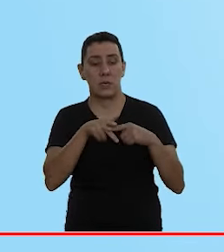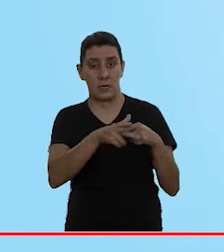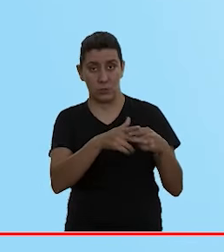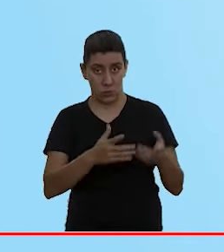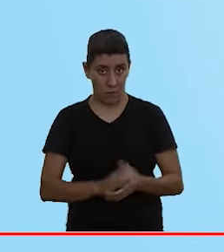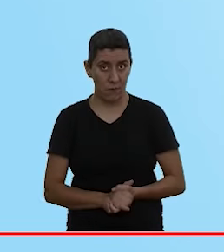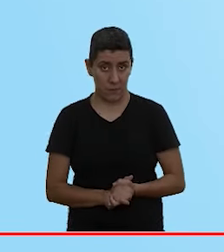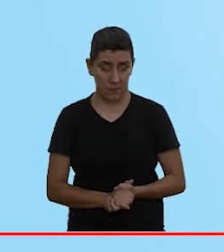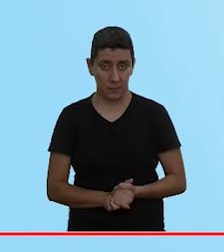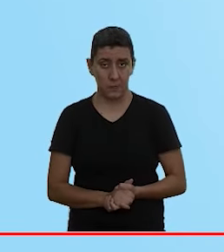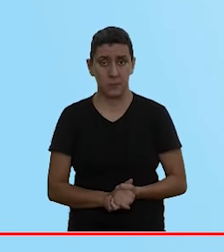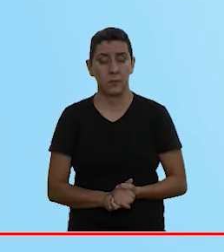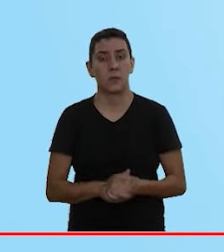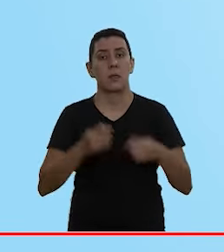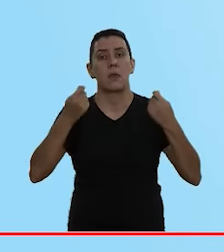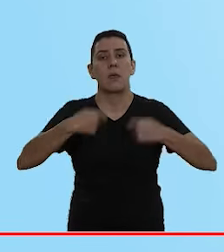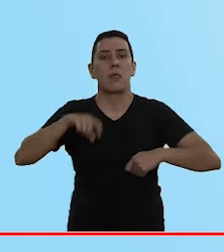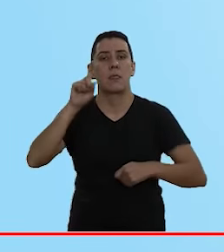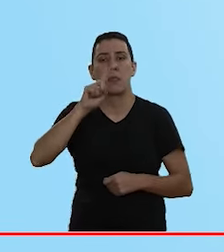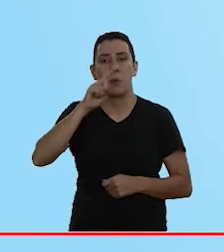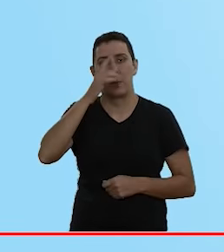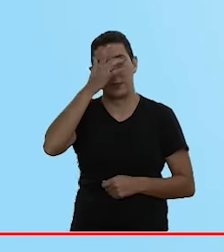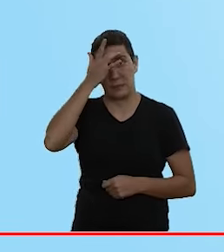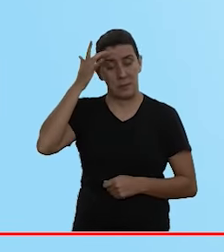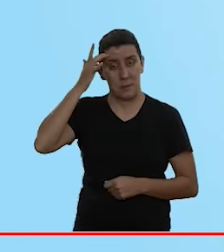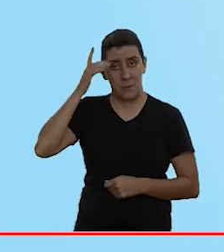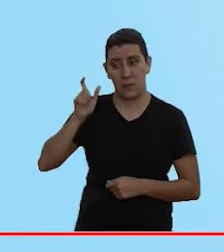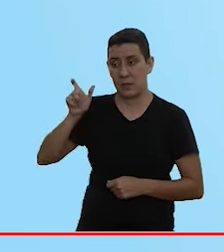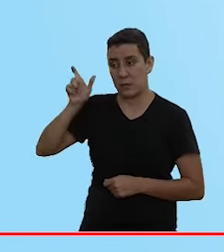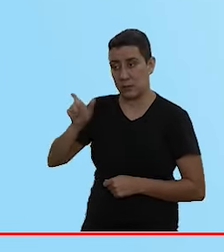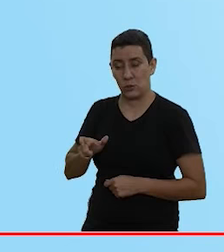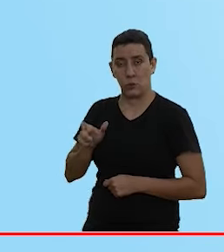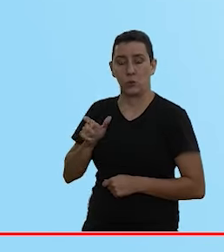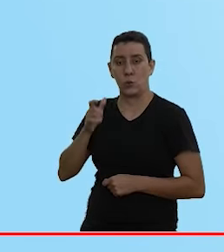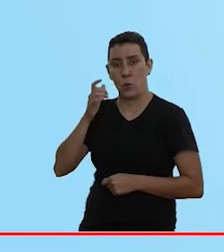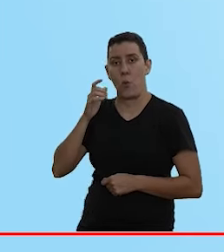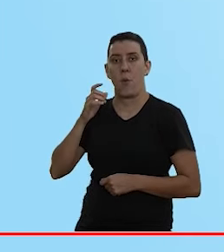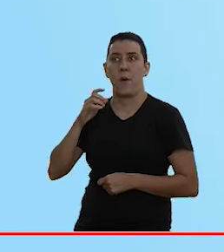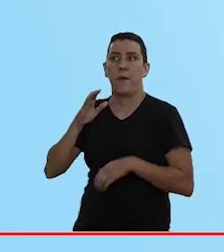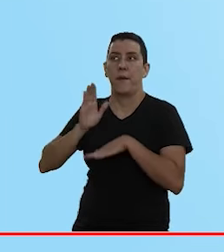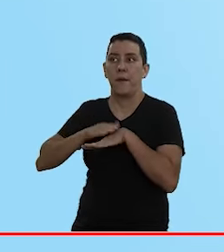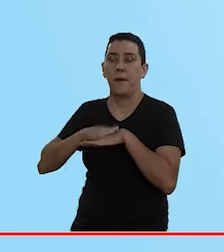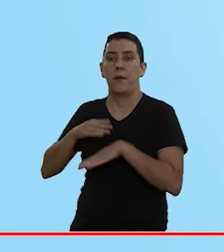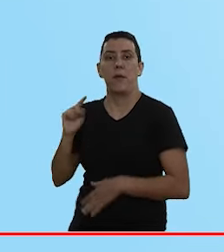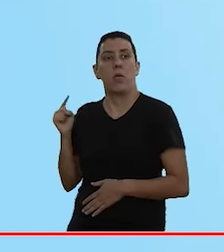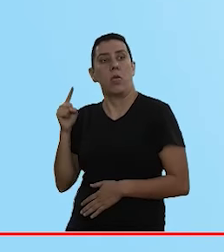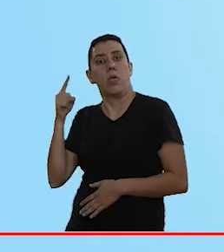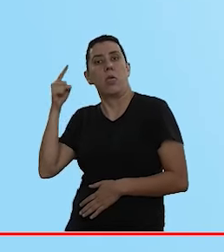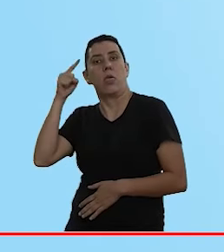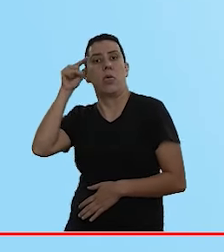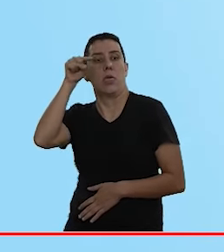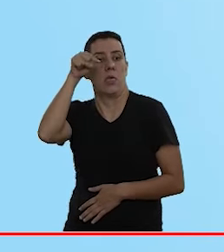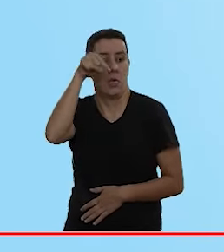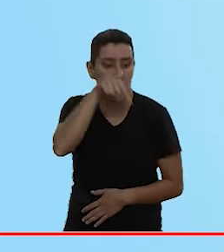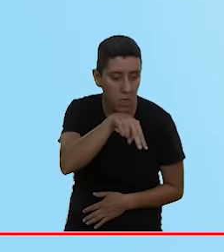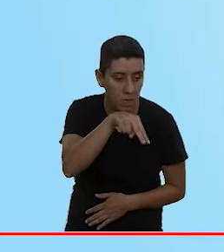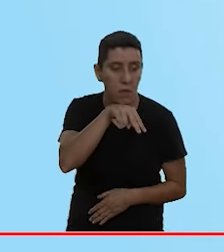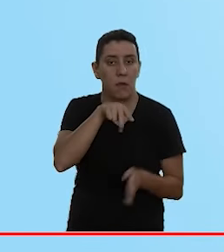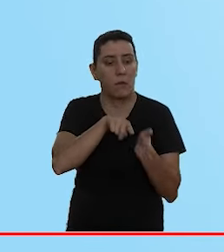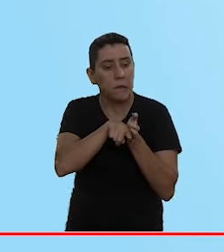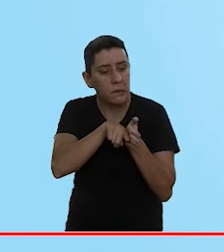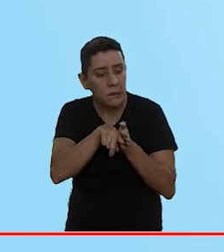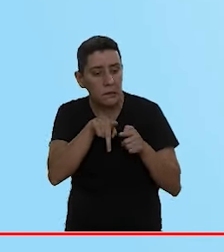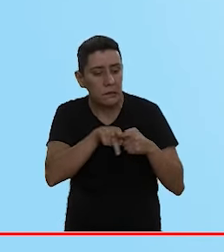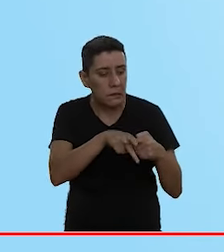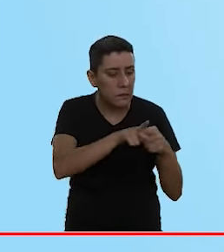qual que é essa curva, sem necessidade de uma intervenção ou de uma análise por parte de uma pessoa, que é como as análises eram feitas